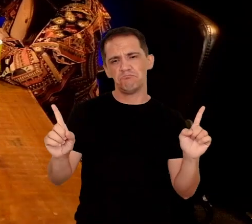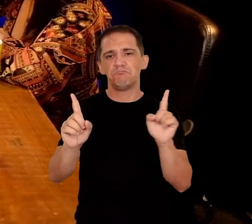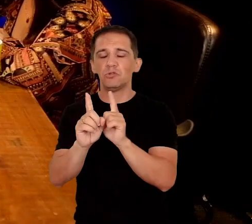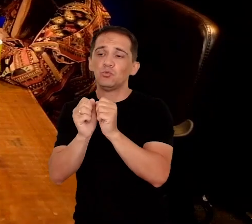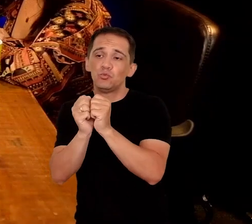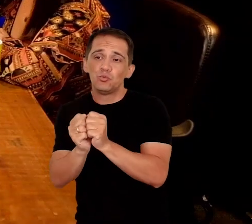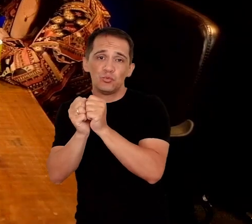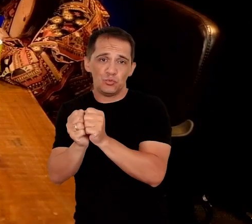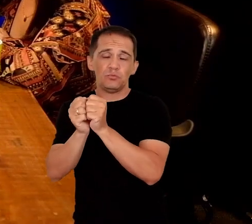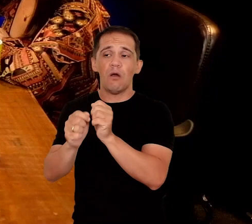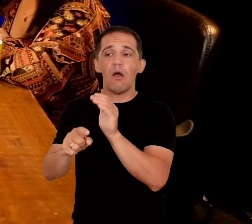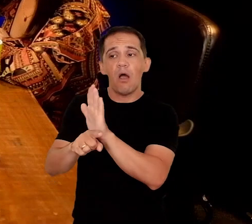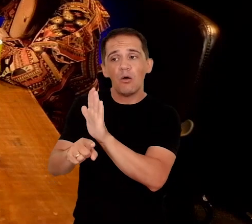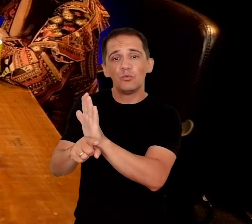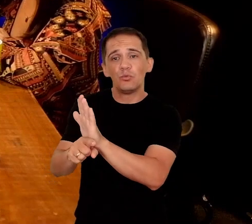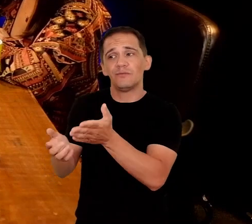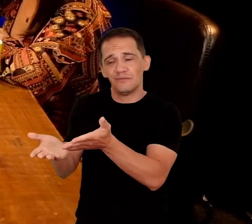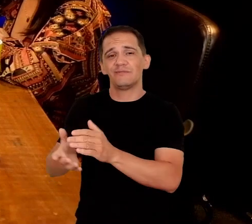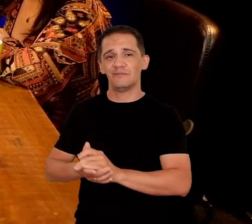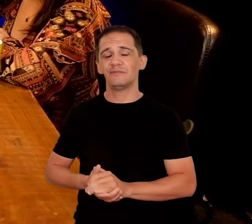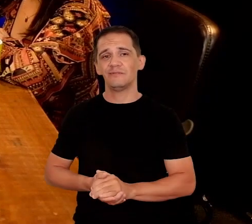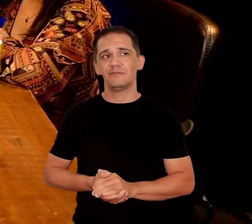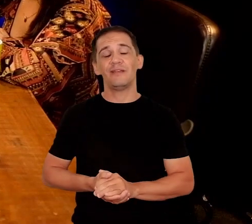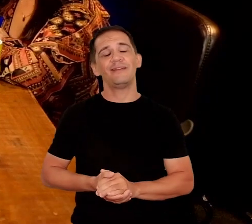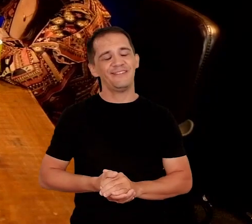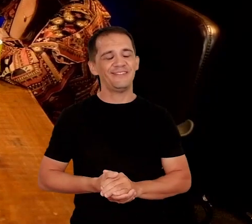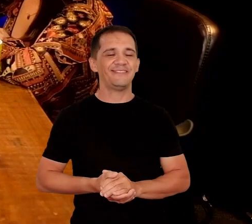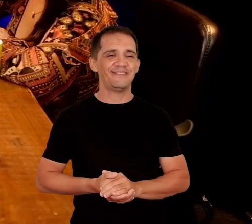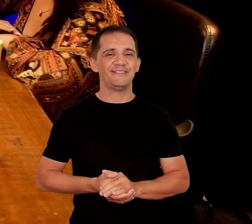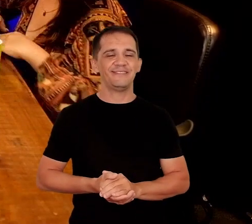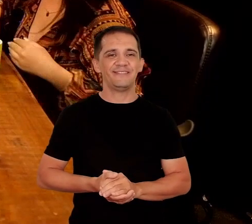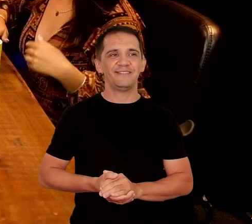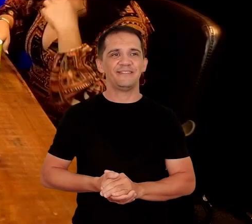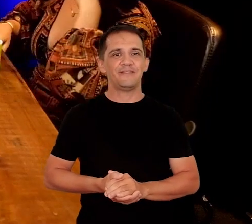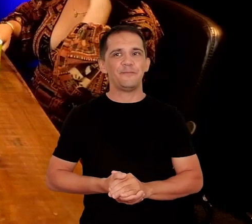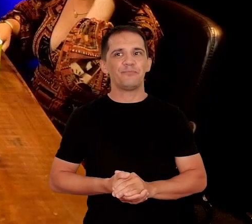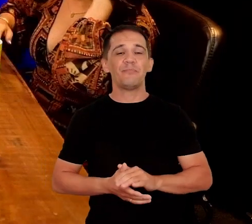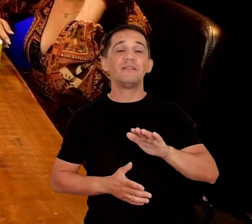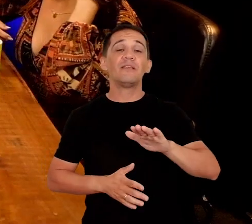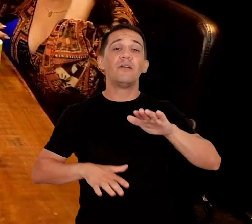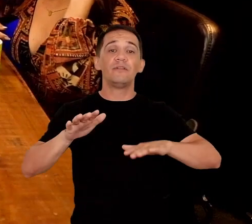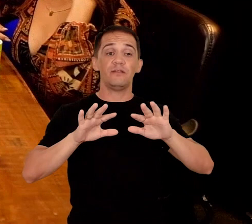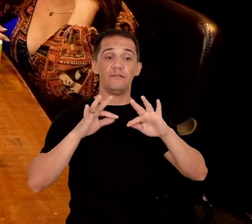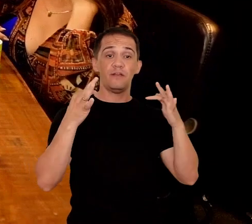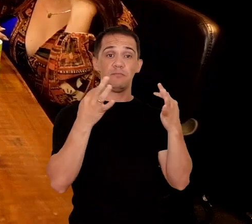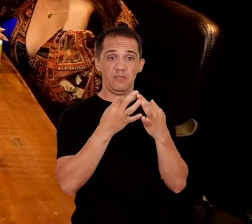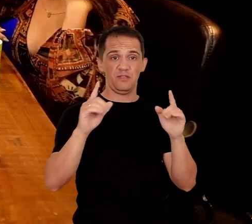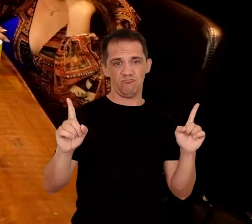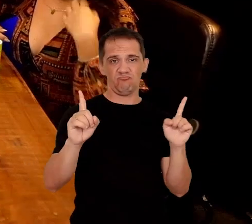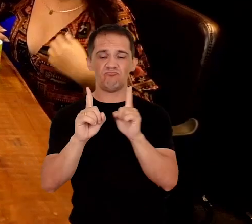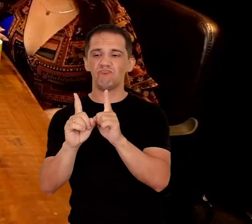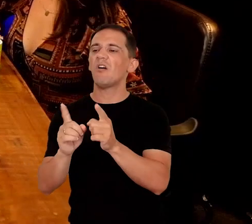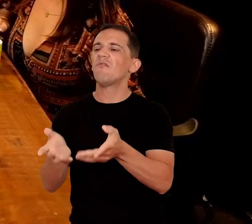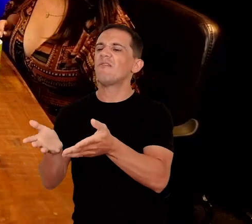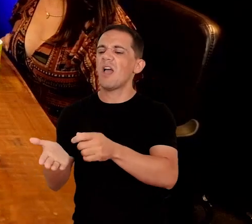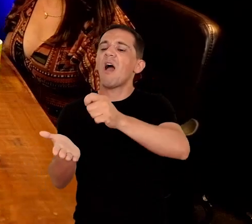Quando Ouvinte, né? Ouvinte. Que é ouvinte. É claro que é ouvinte, né? Sim. Não, mas não. Quando muitas vezes não levam um familiar que diz assim,